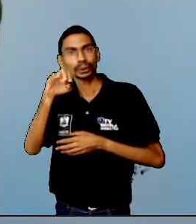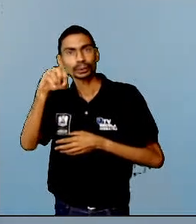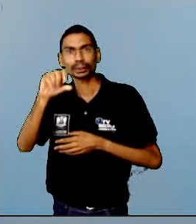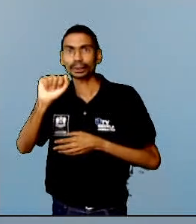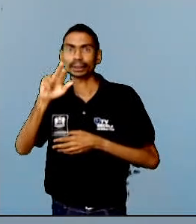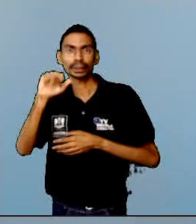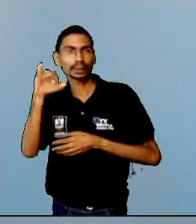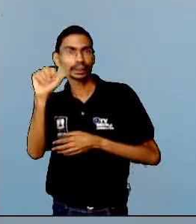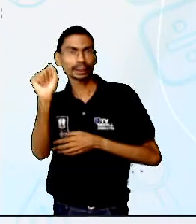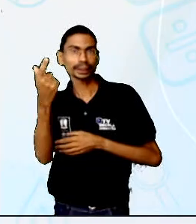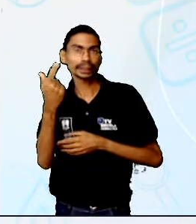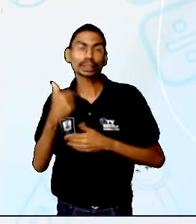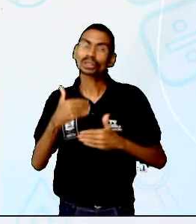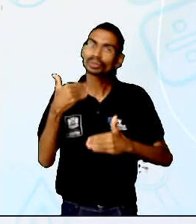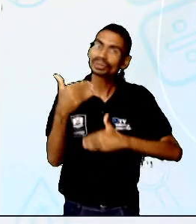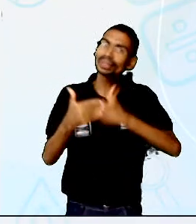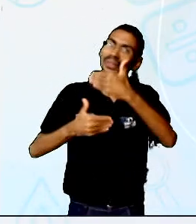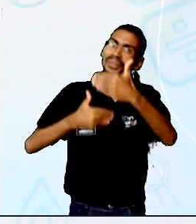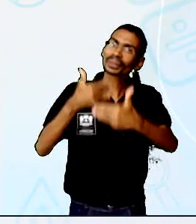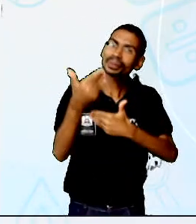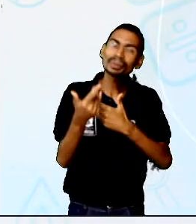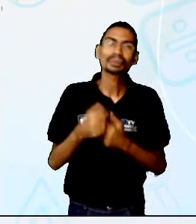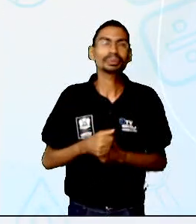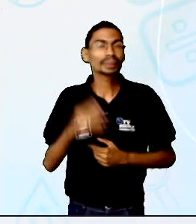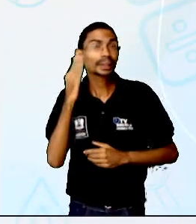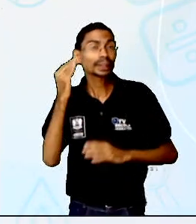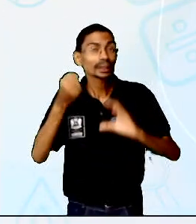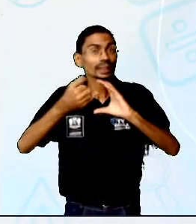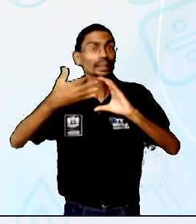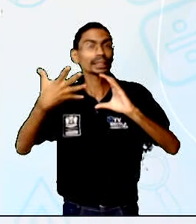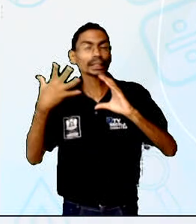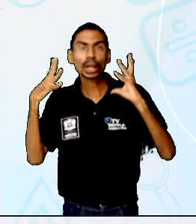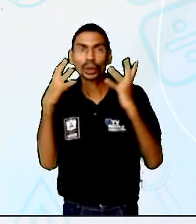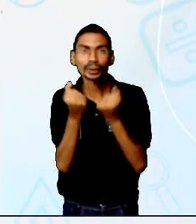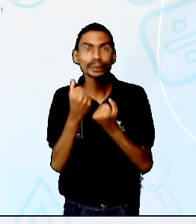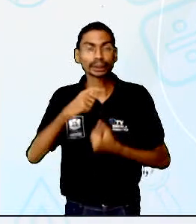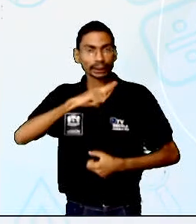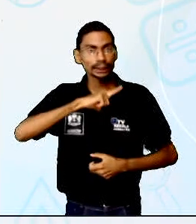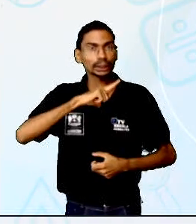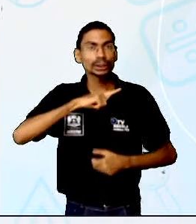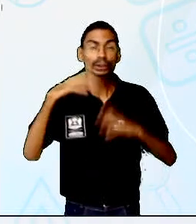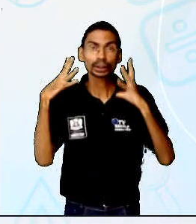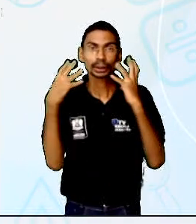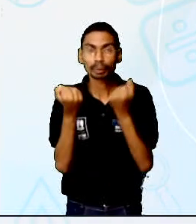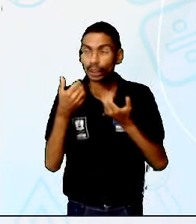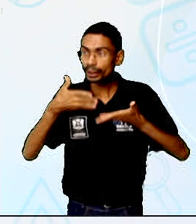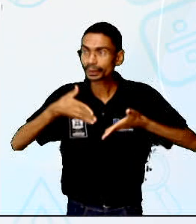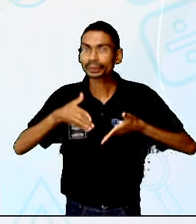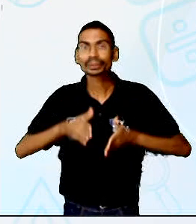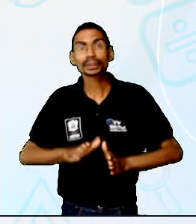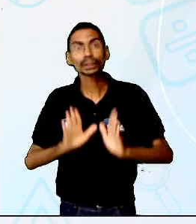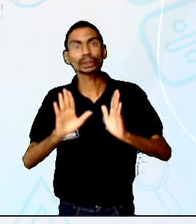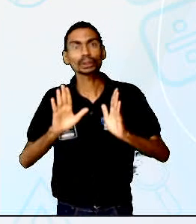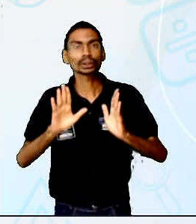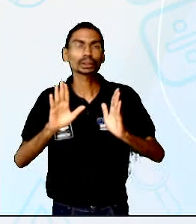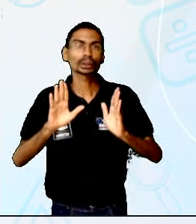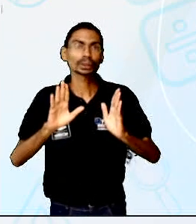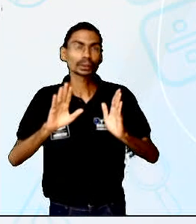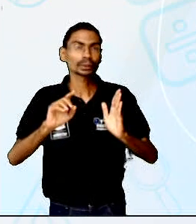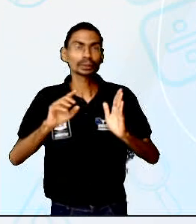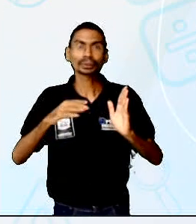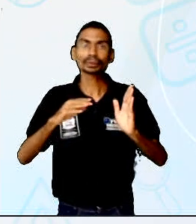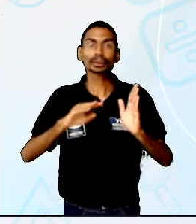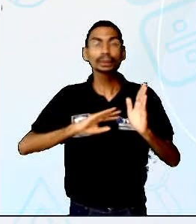Algumas características desses animais. Existem animais que eles nascem do ventre da mãe. Todo o